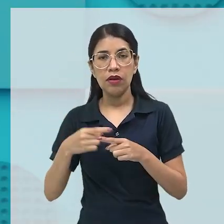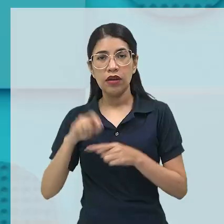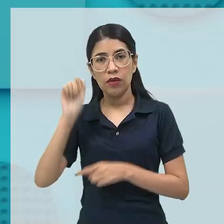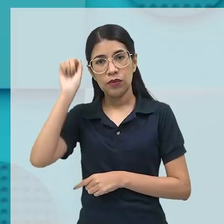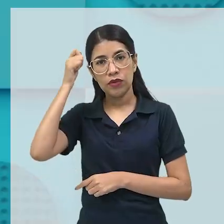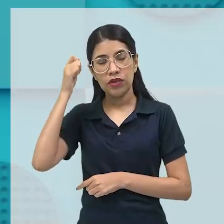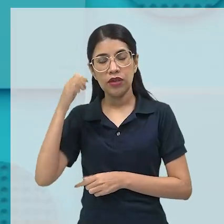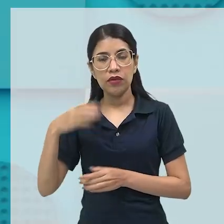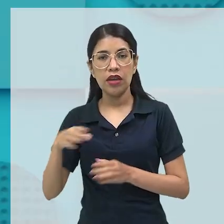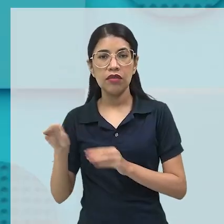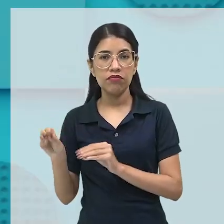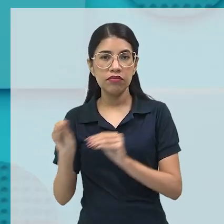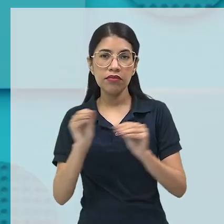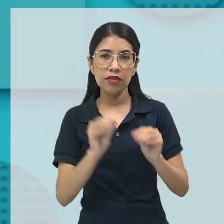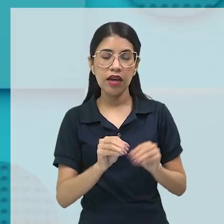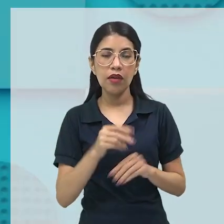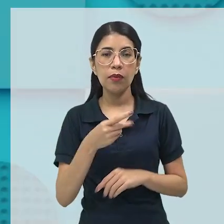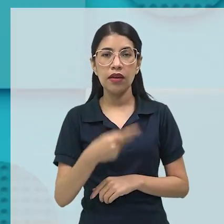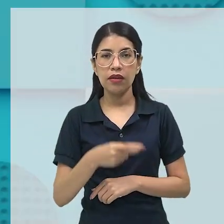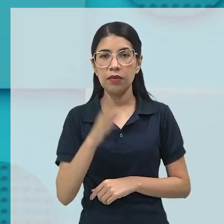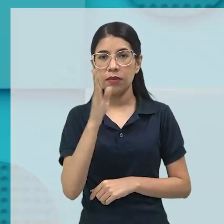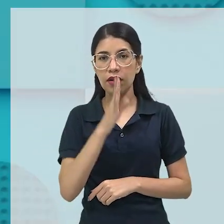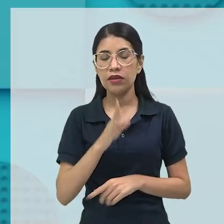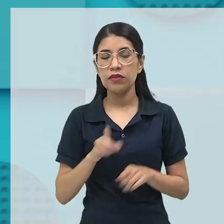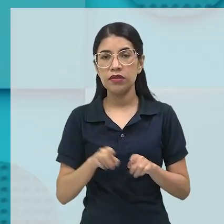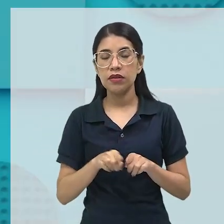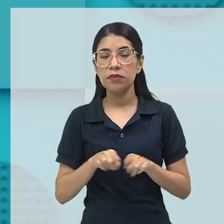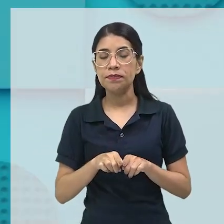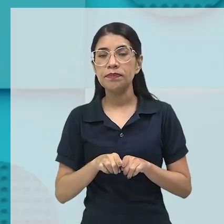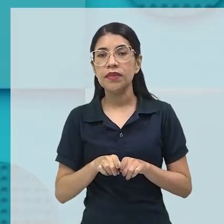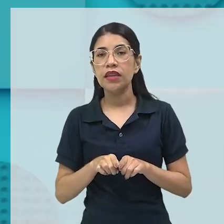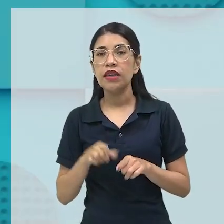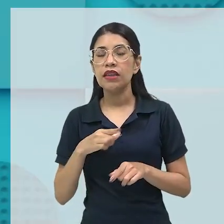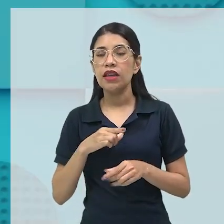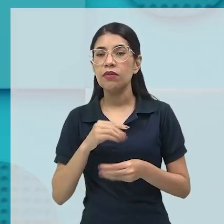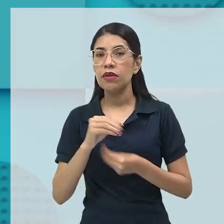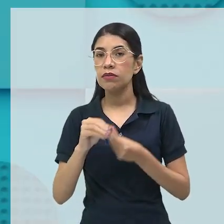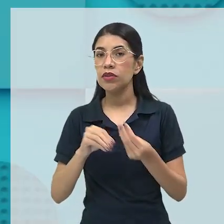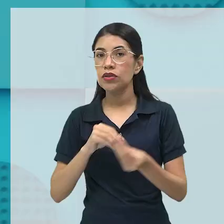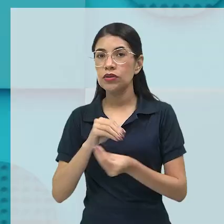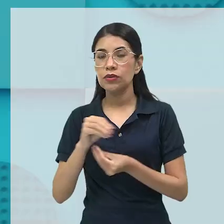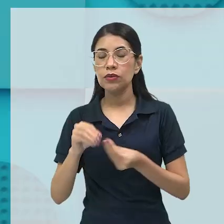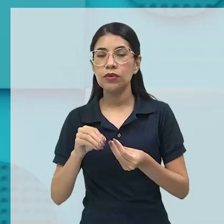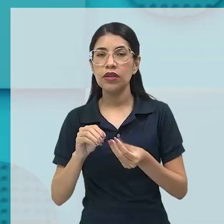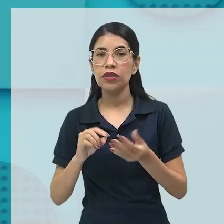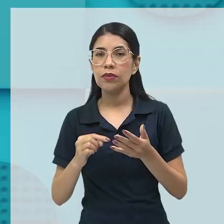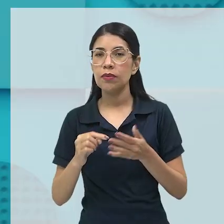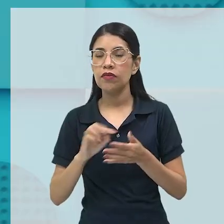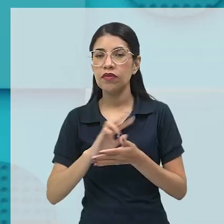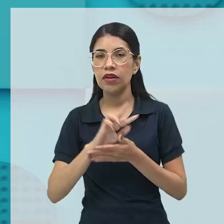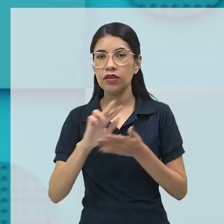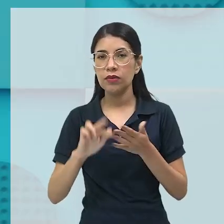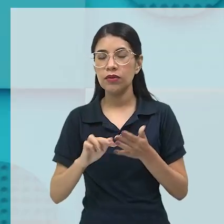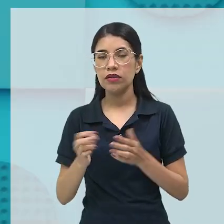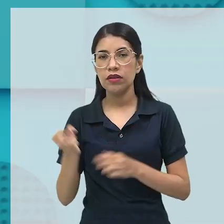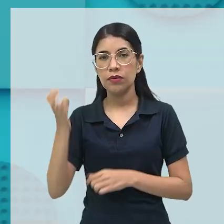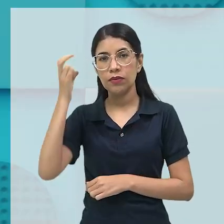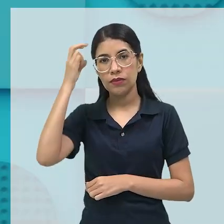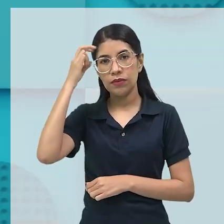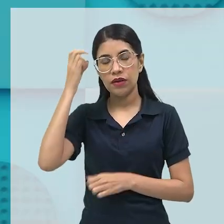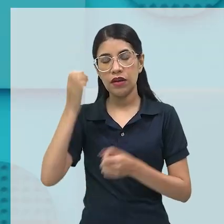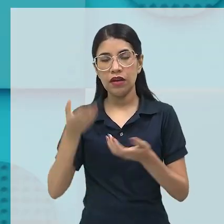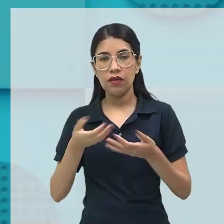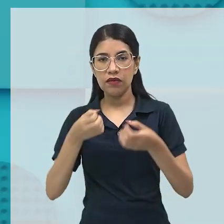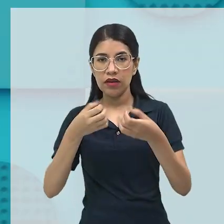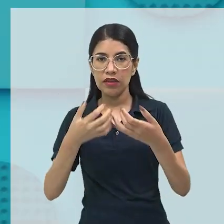foram trazidos também para solo brasileiro e a gente tem aí uma grande mistura de elementos culturais. E a gente vai falar um